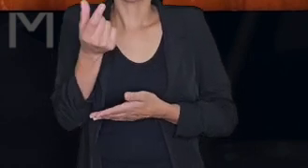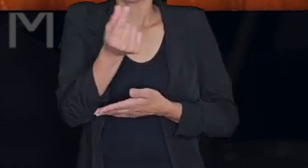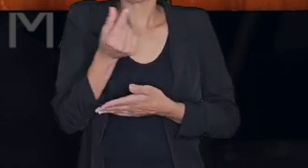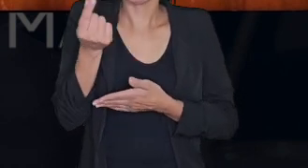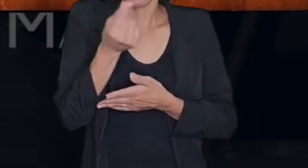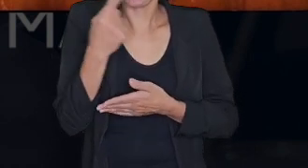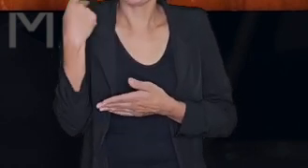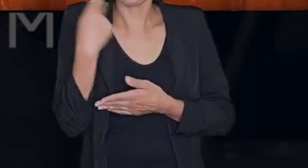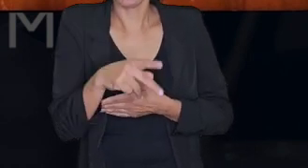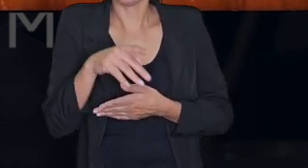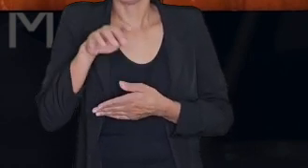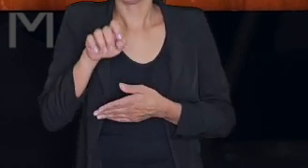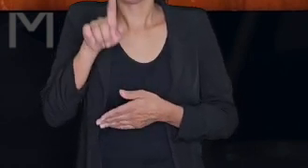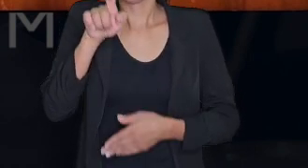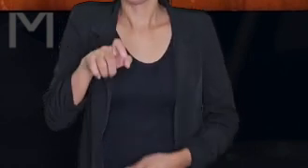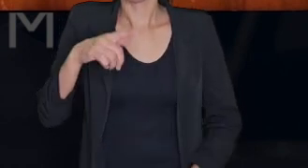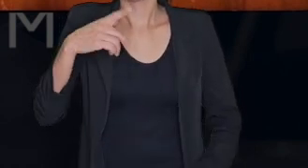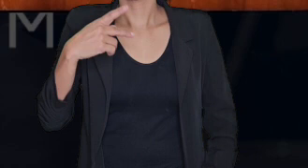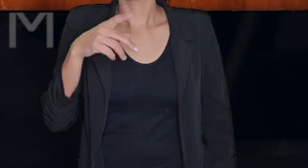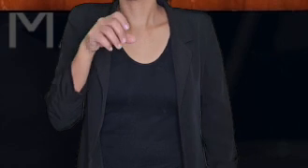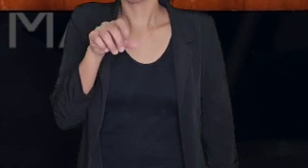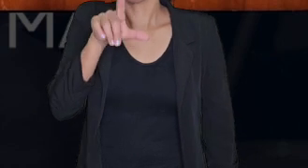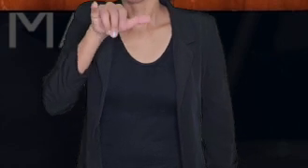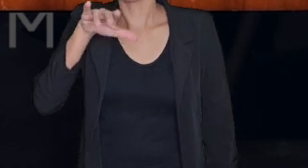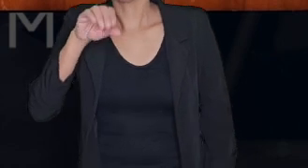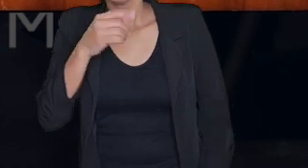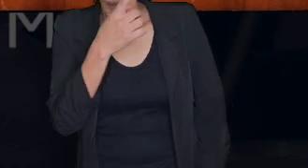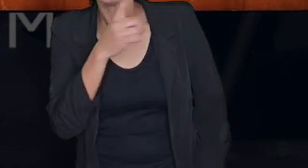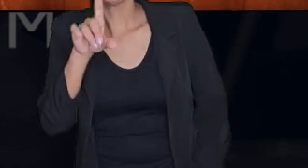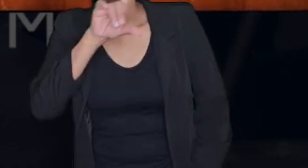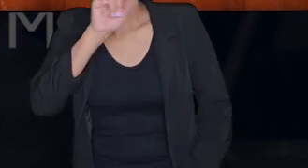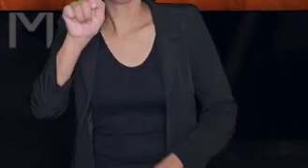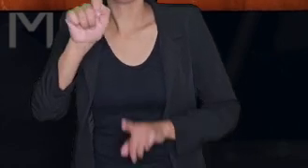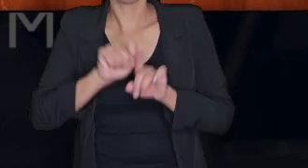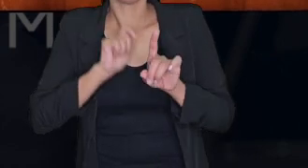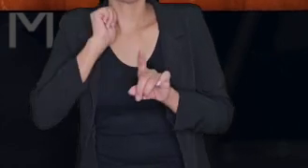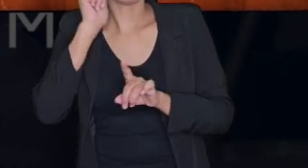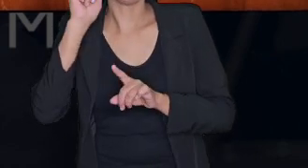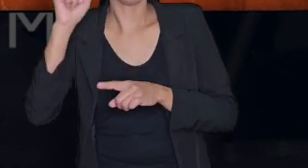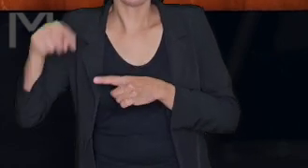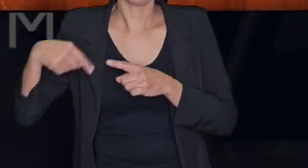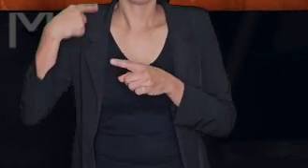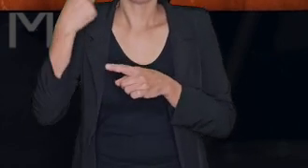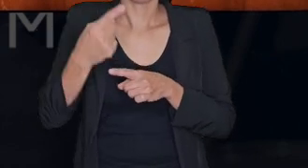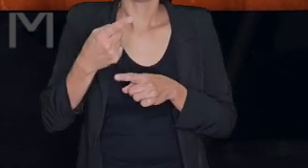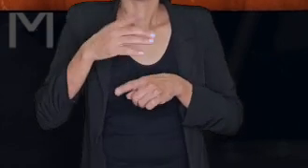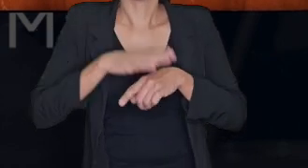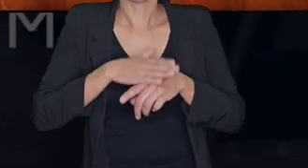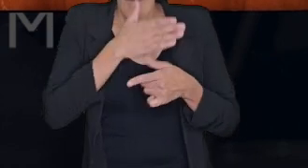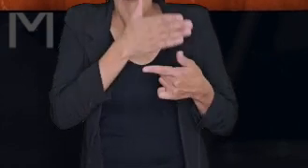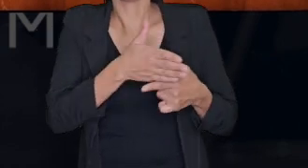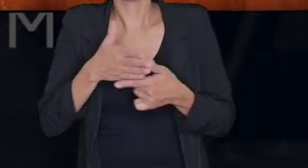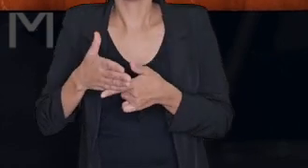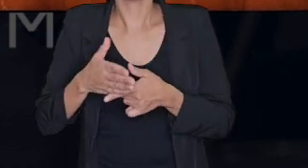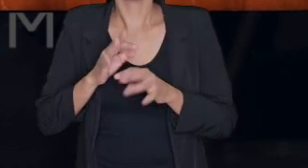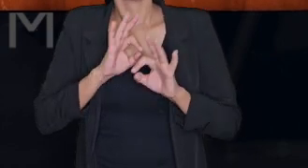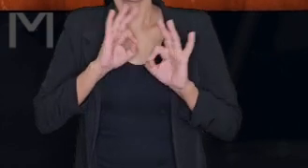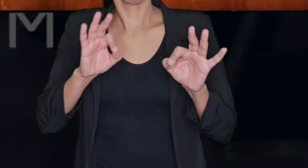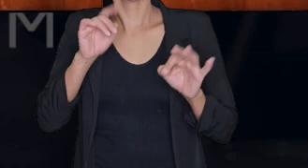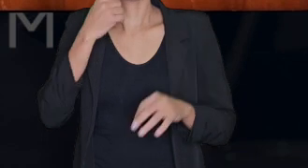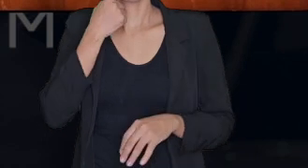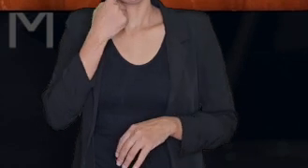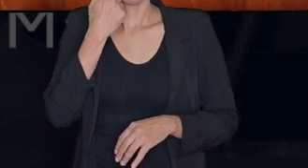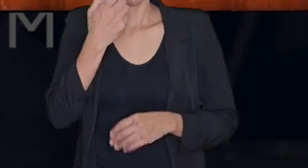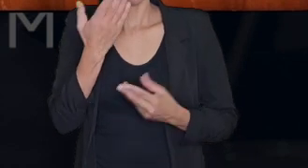pagar o ganho de capital do espólio só no último dia do mês de abril do ano subsequente